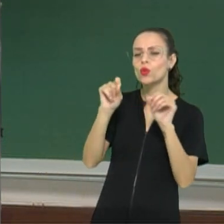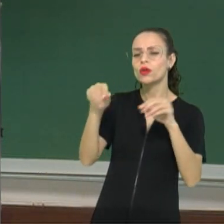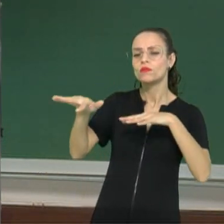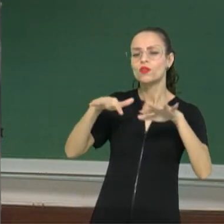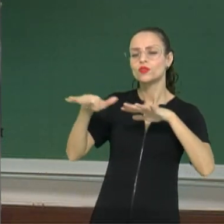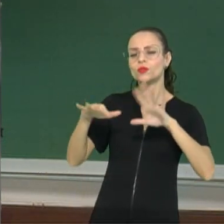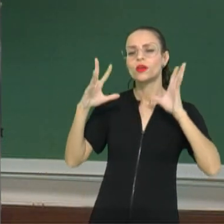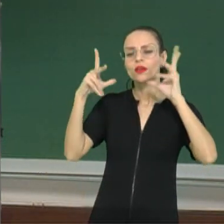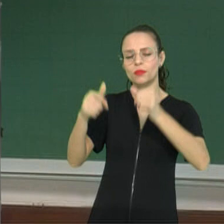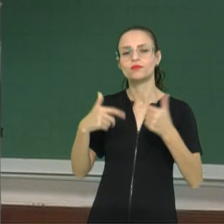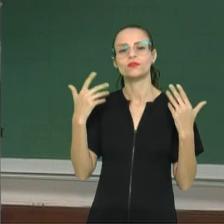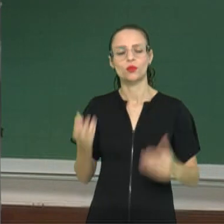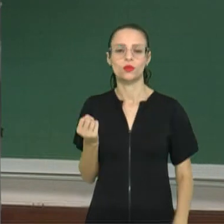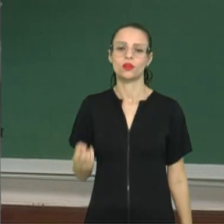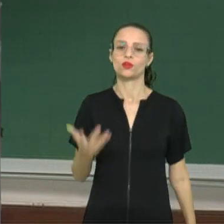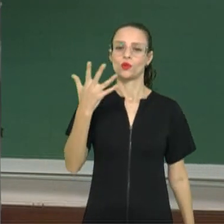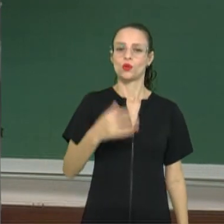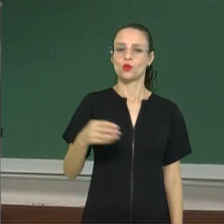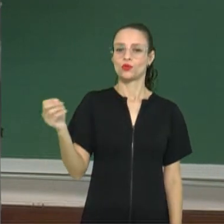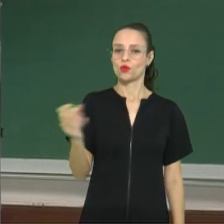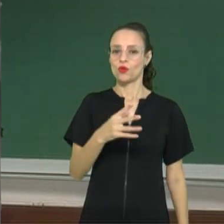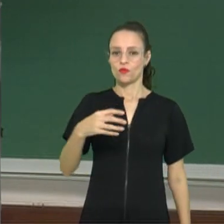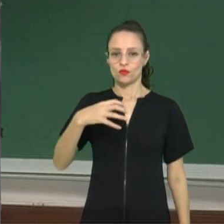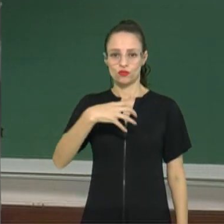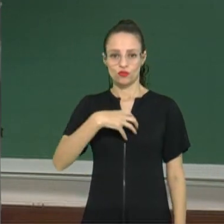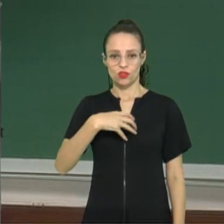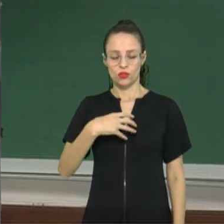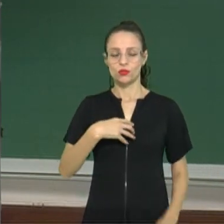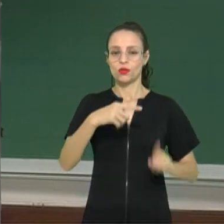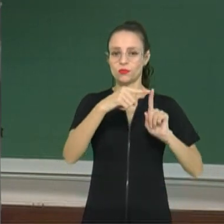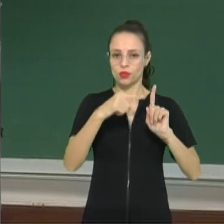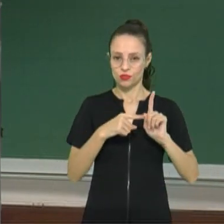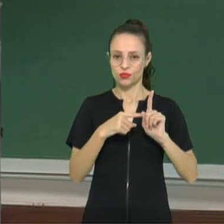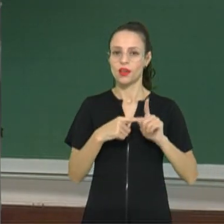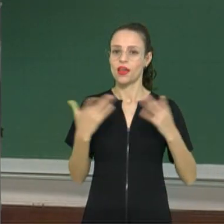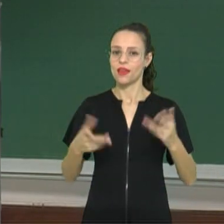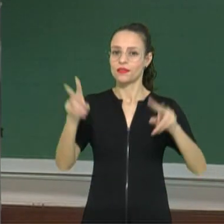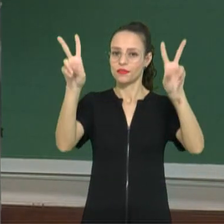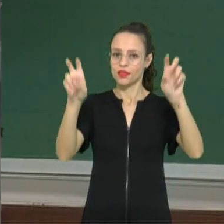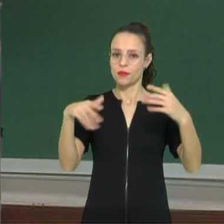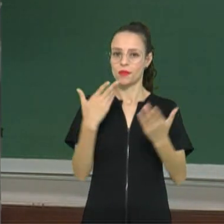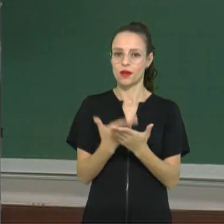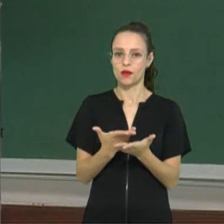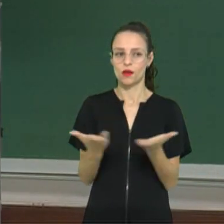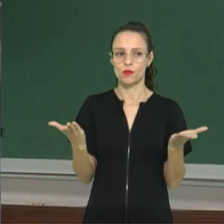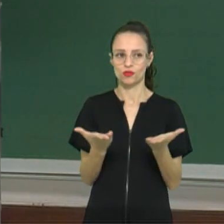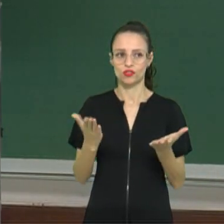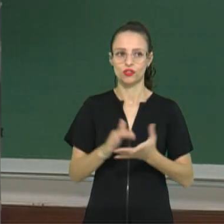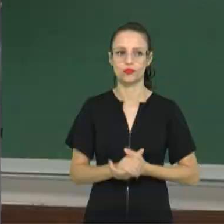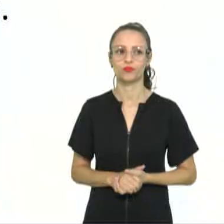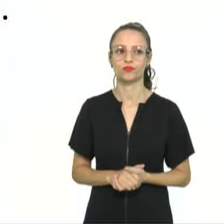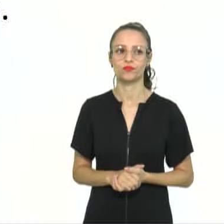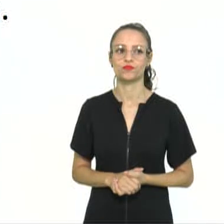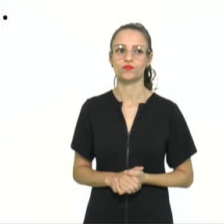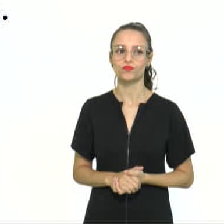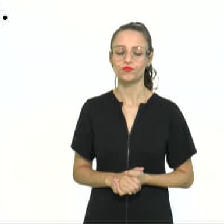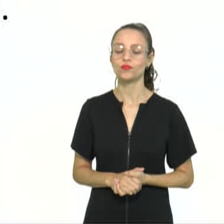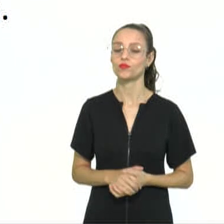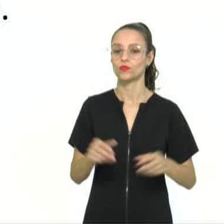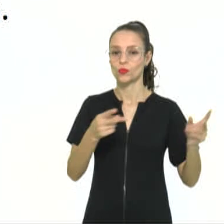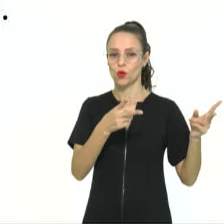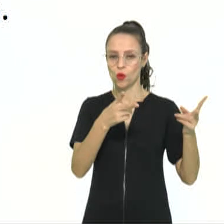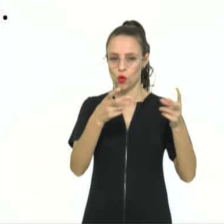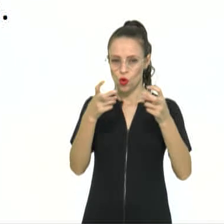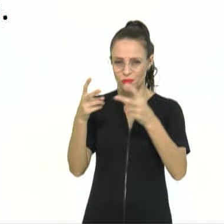novo método, um estilo de manifestação distinta, que é o tema da nossa aula de hoje. Então, observando tais movimentos,